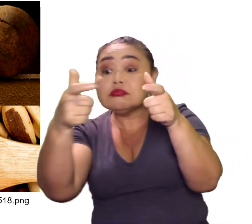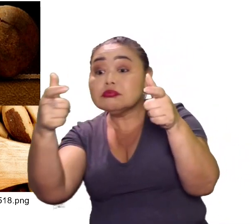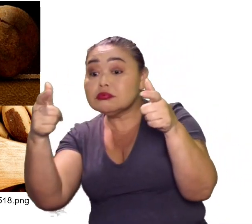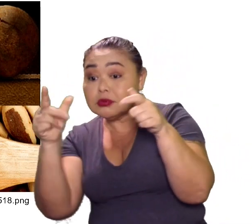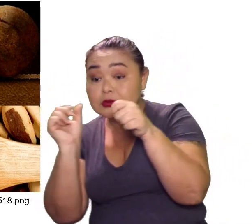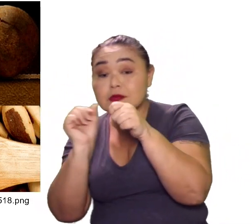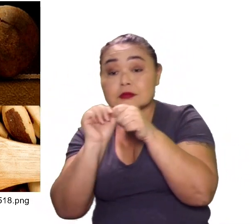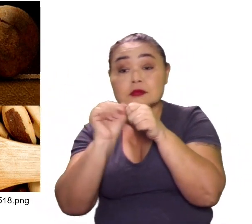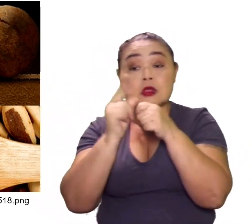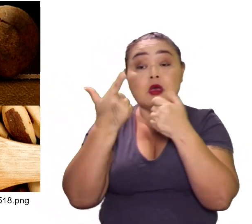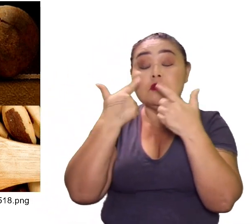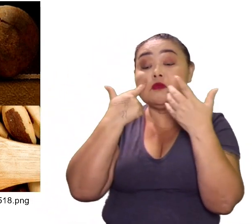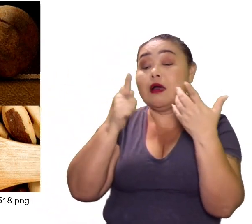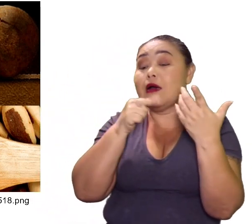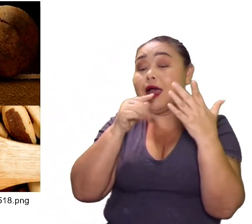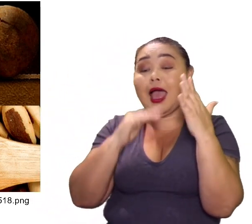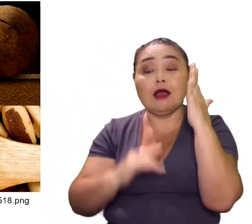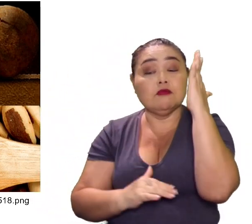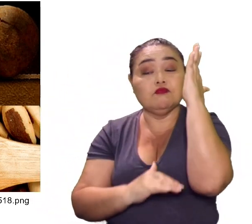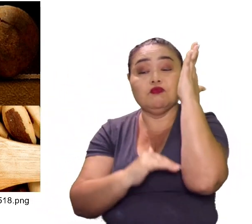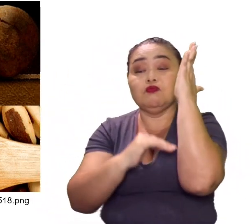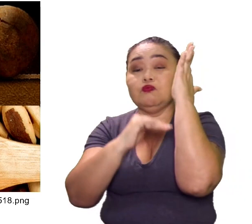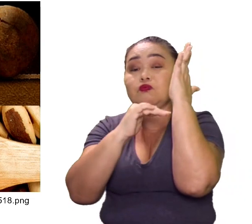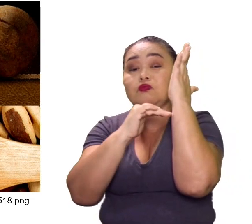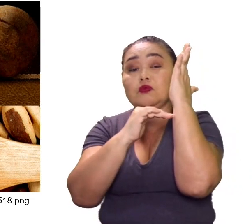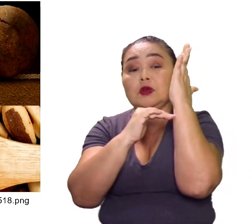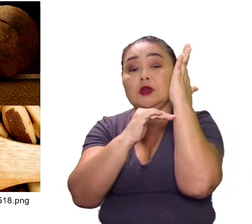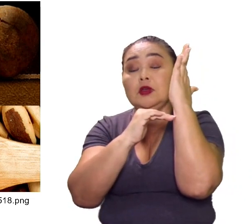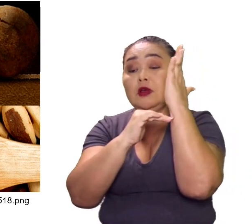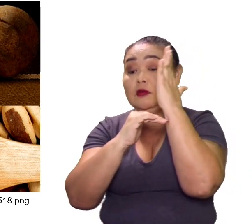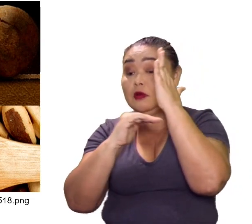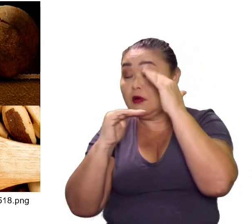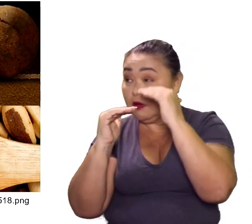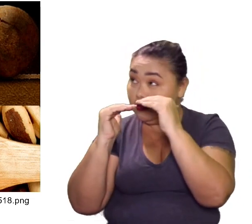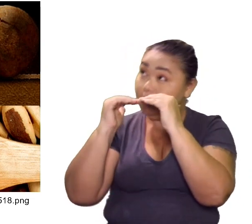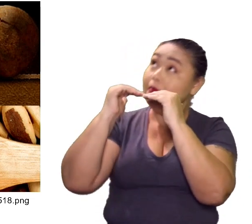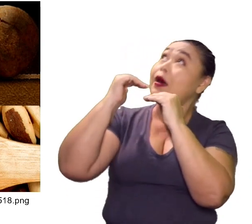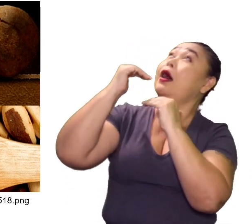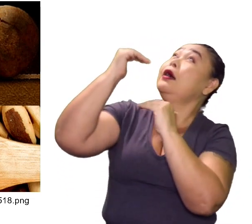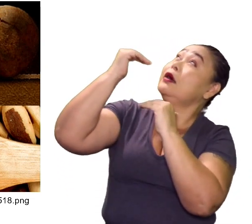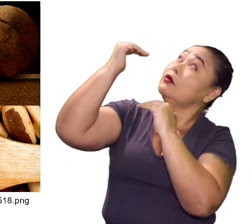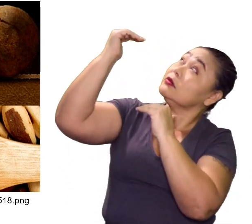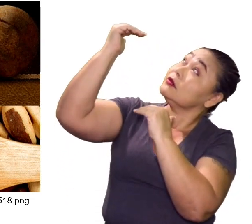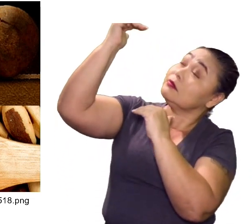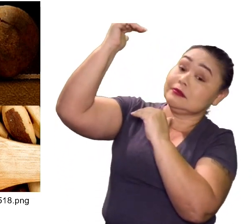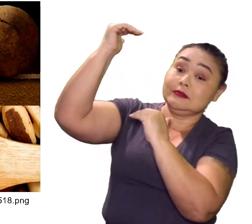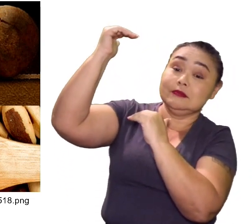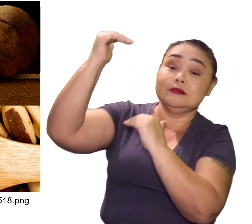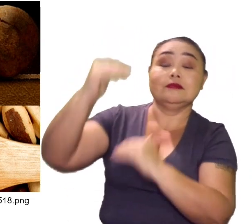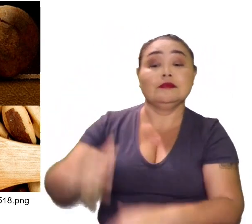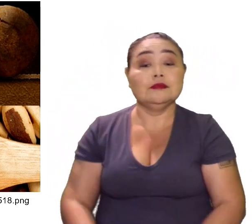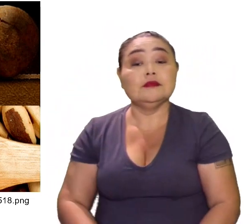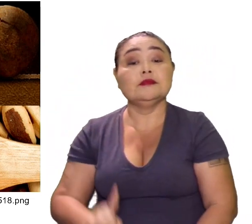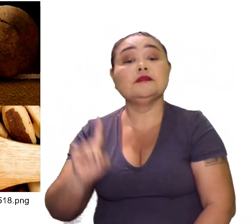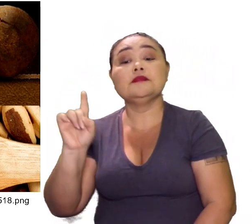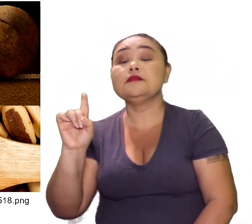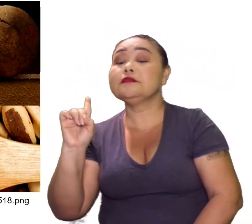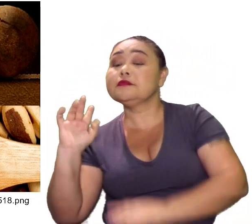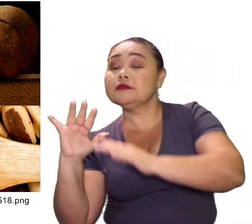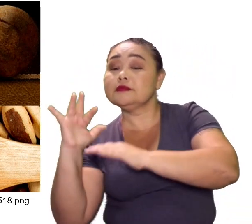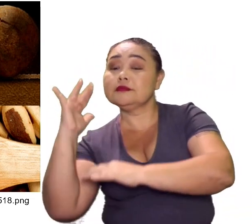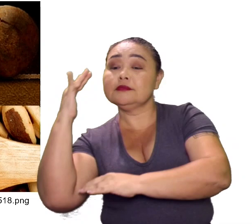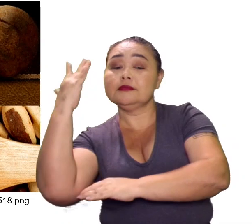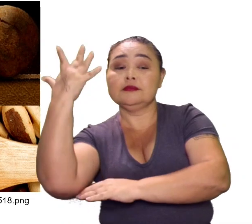não sofre inundações por localizar-se em áreas mais altas. A vegetação